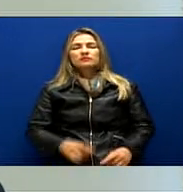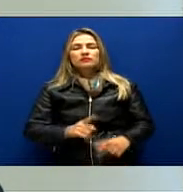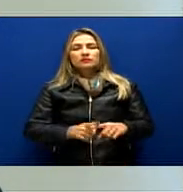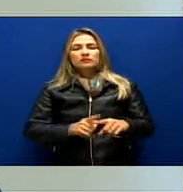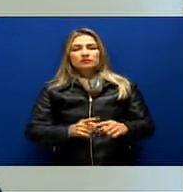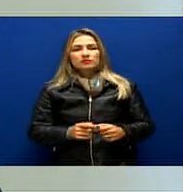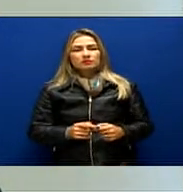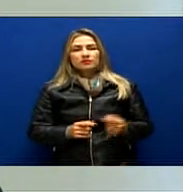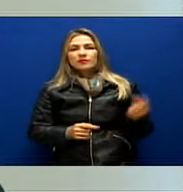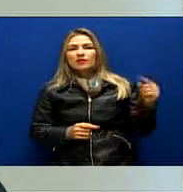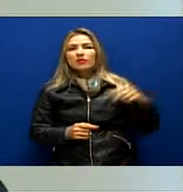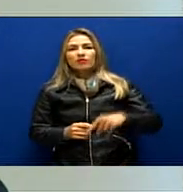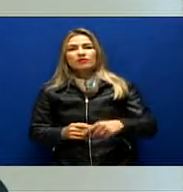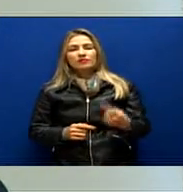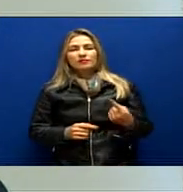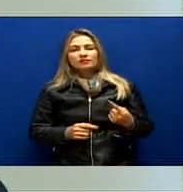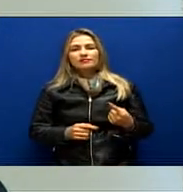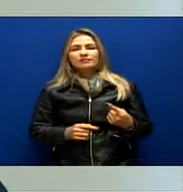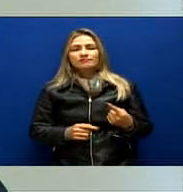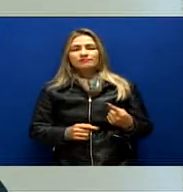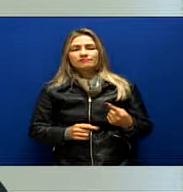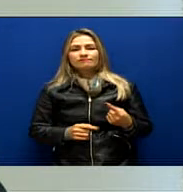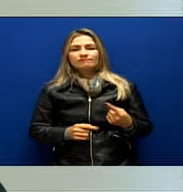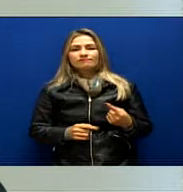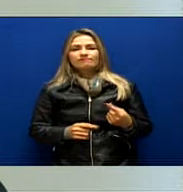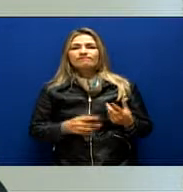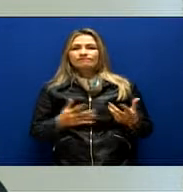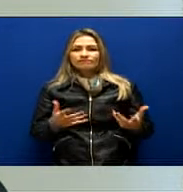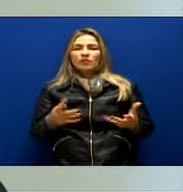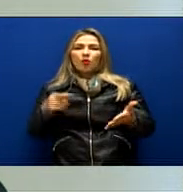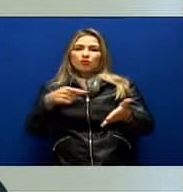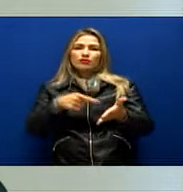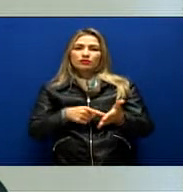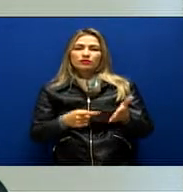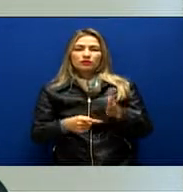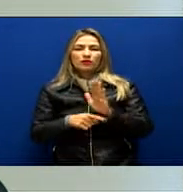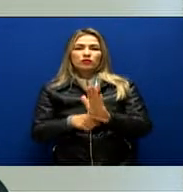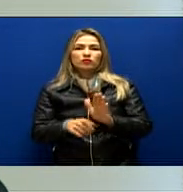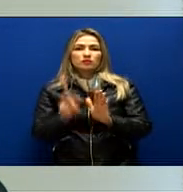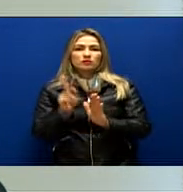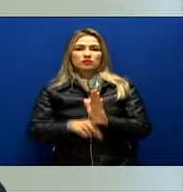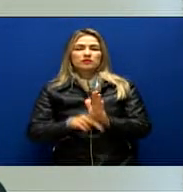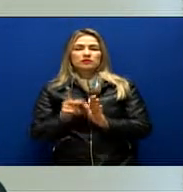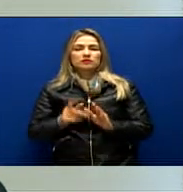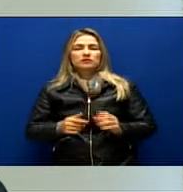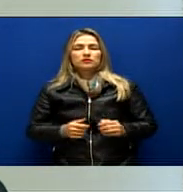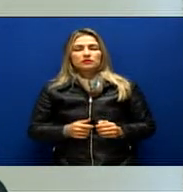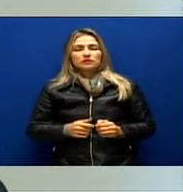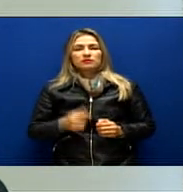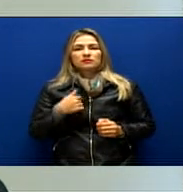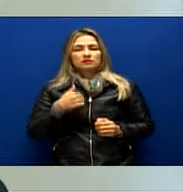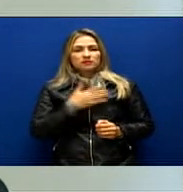isso, né? Primeiro, vereador, que eu tenho muito orgulho de ser de esquerda. Eu